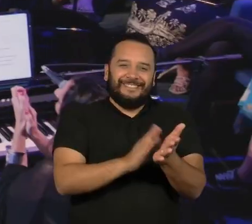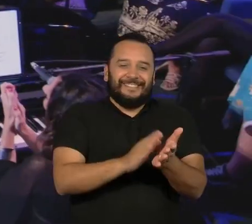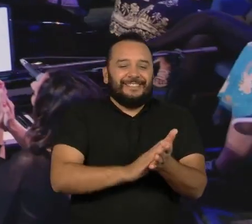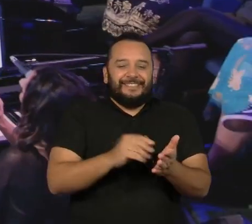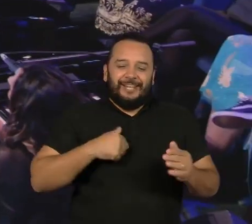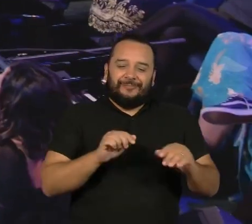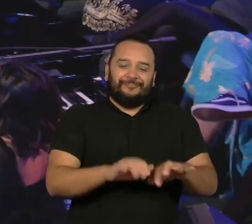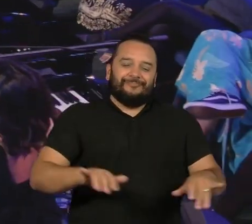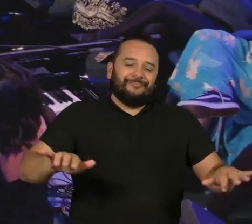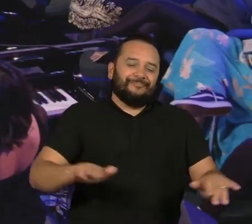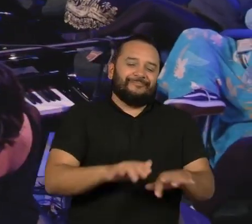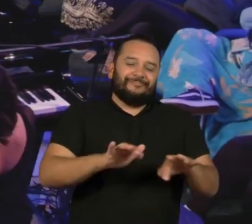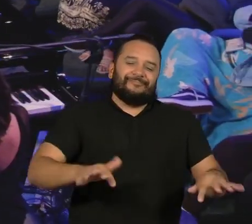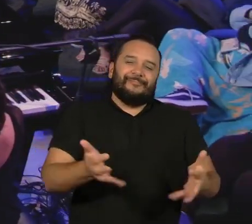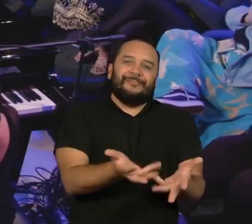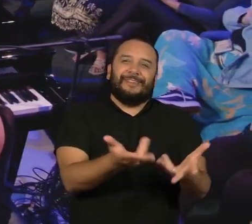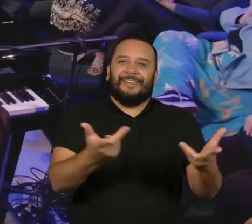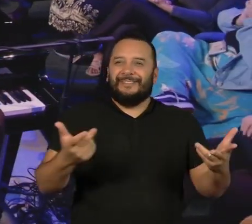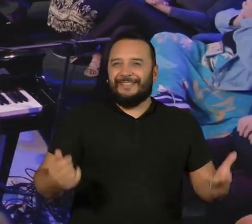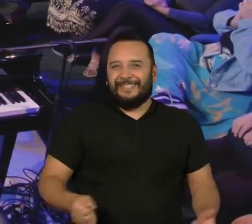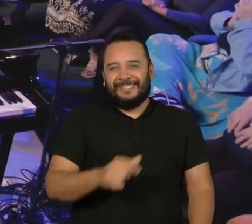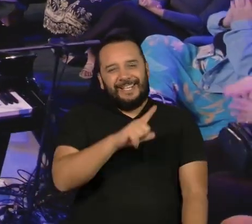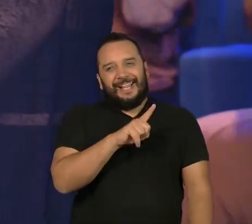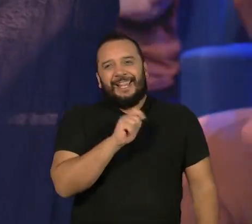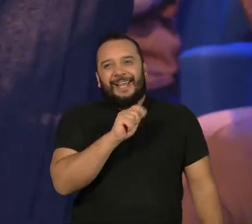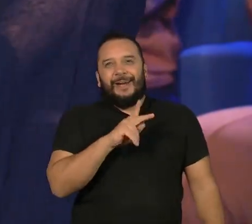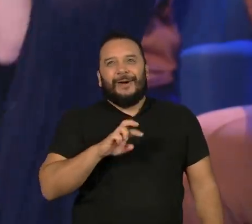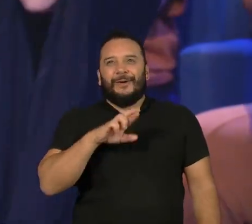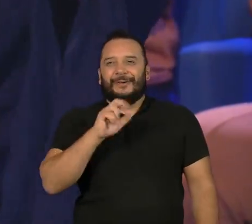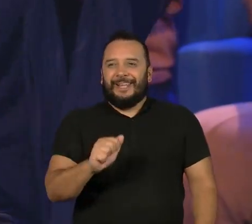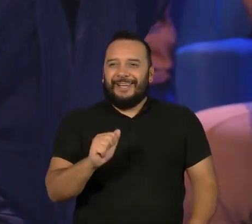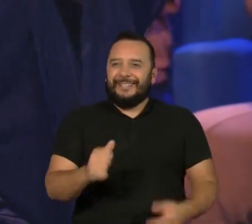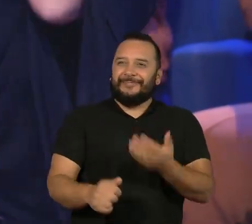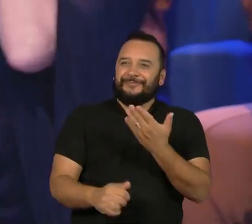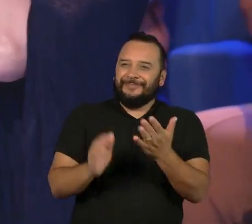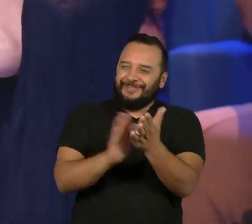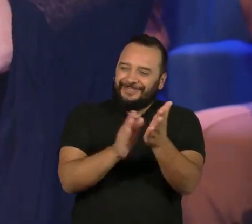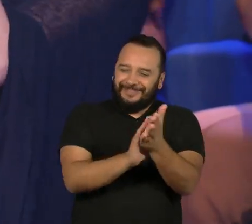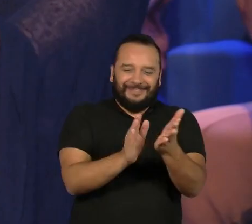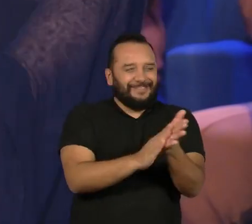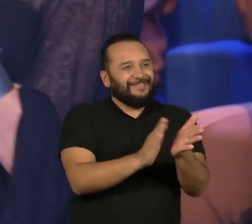nossa maravilhosa maestra Laura Visconti.